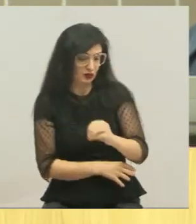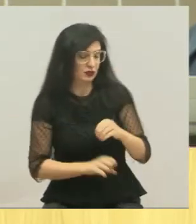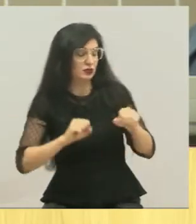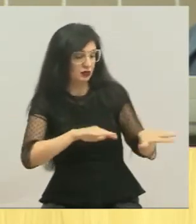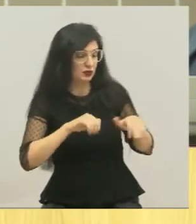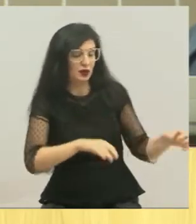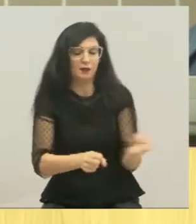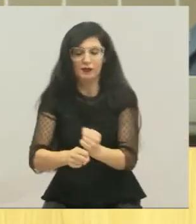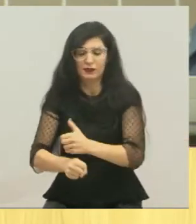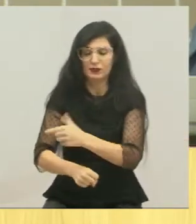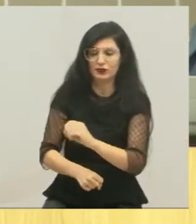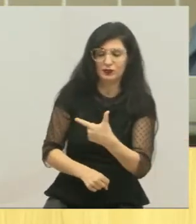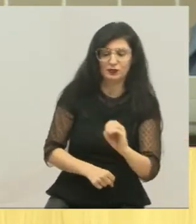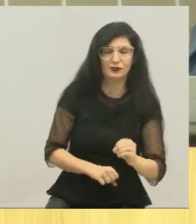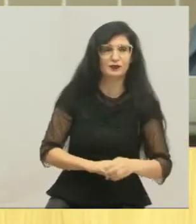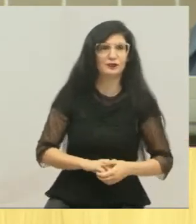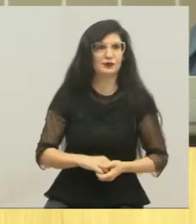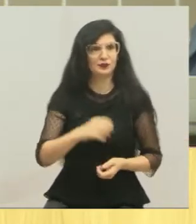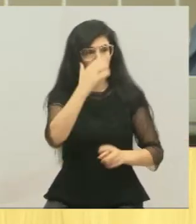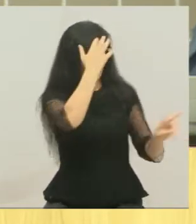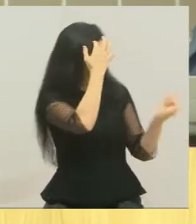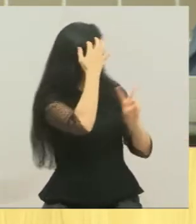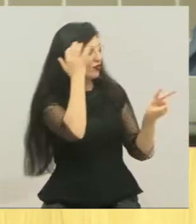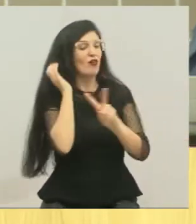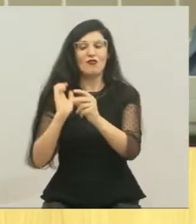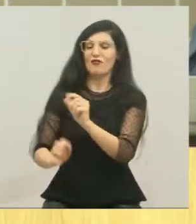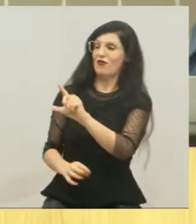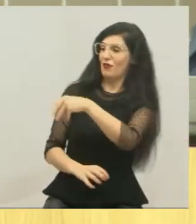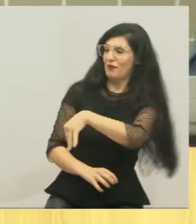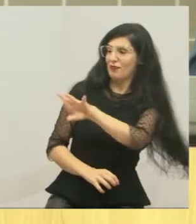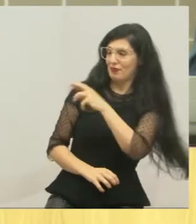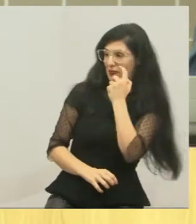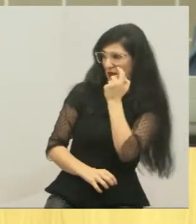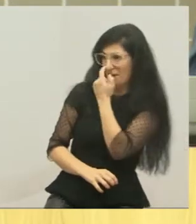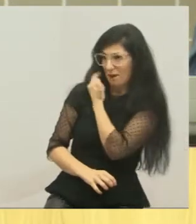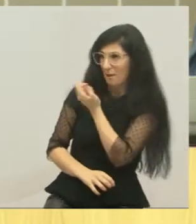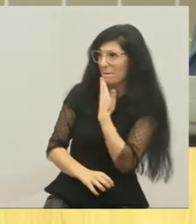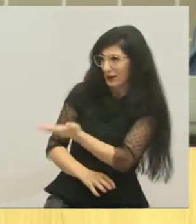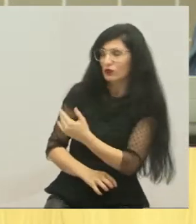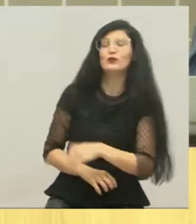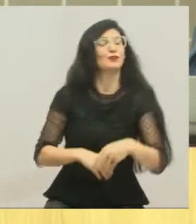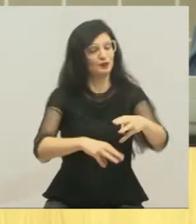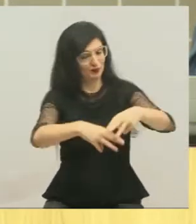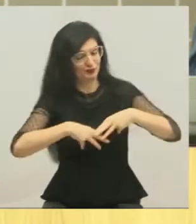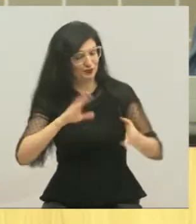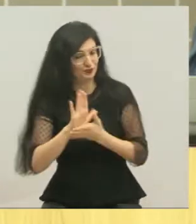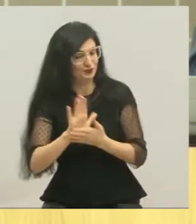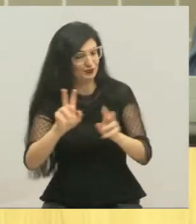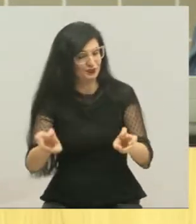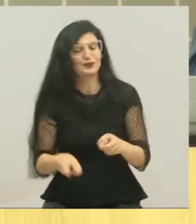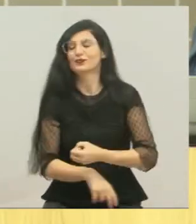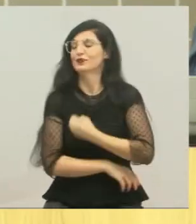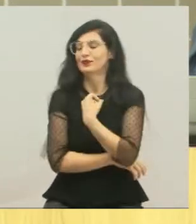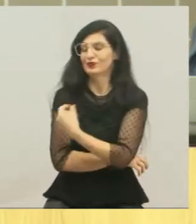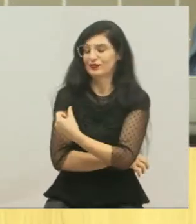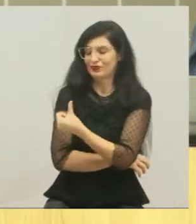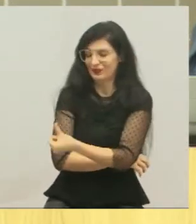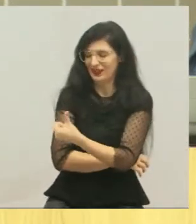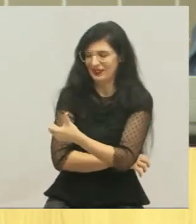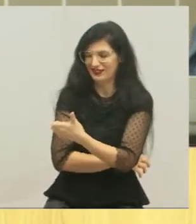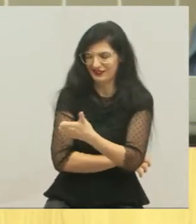de 2020. Autoria, vereador Valmir, do Parque Meia Lua. Moção número